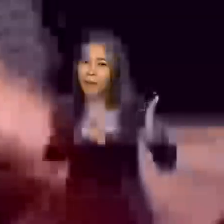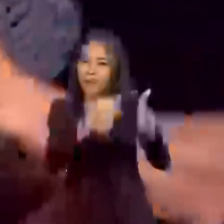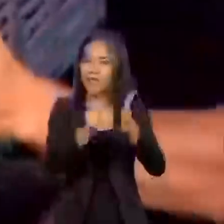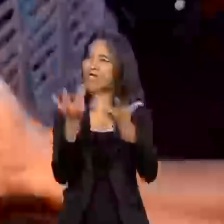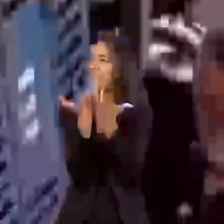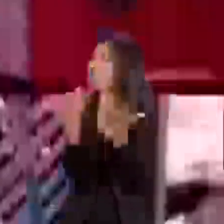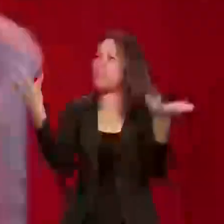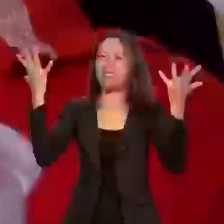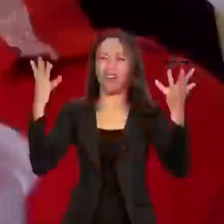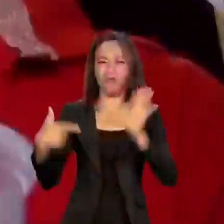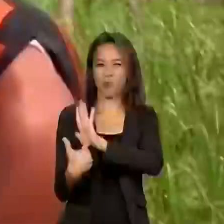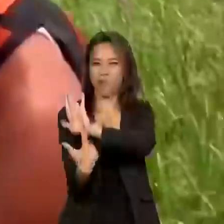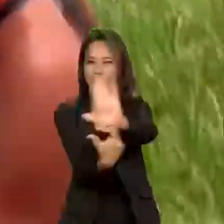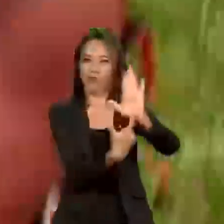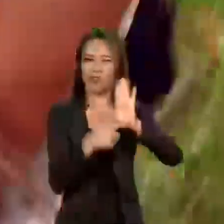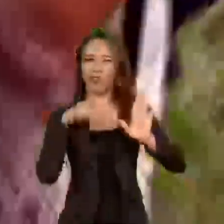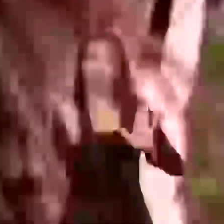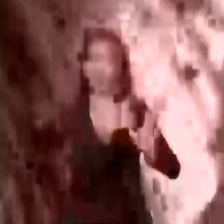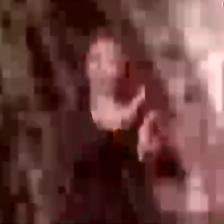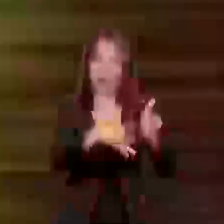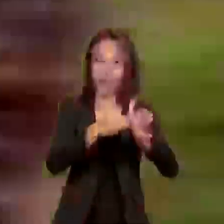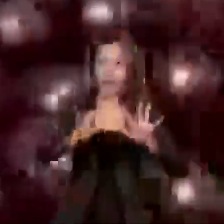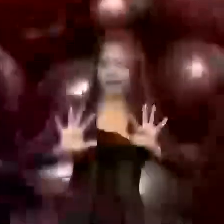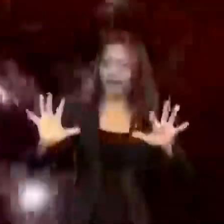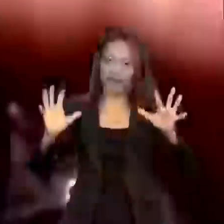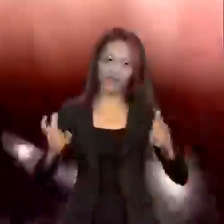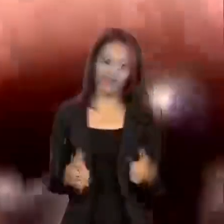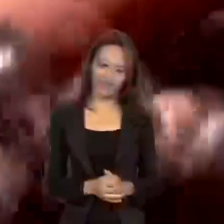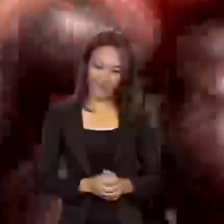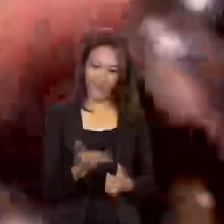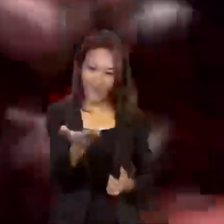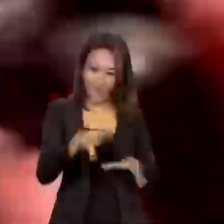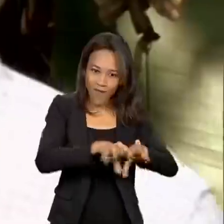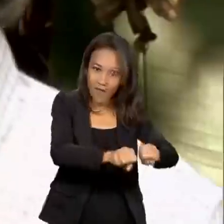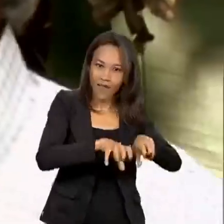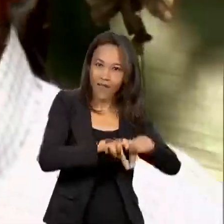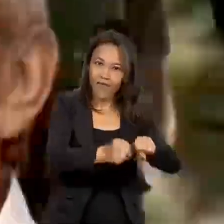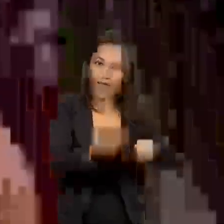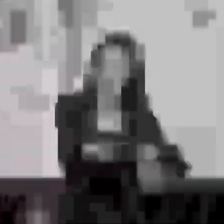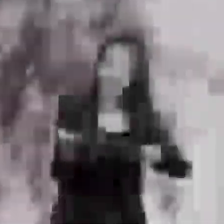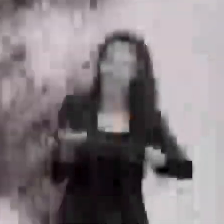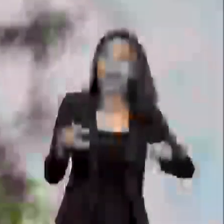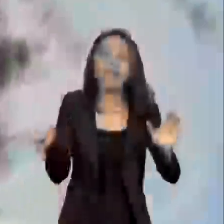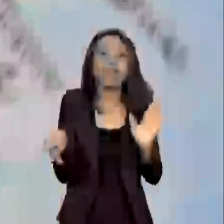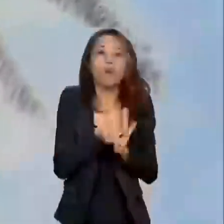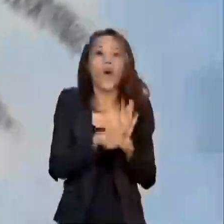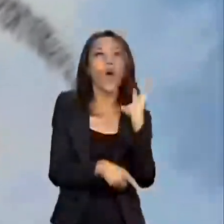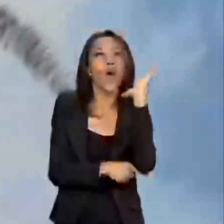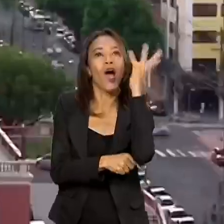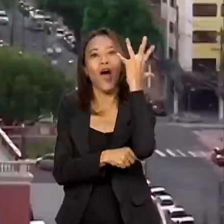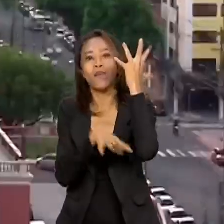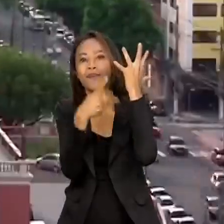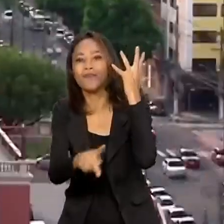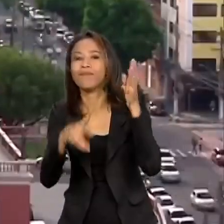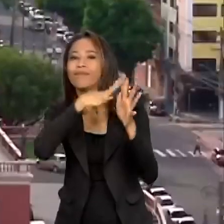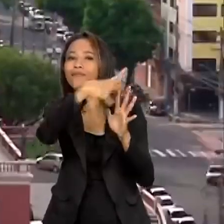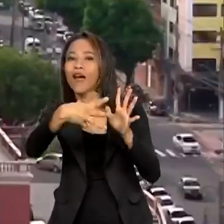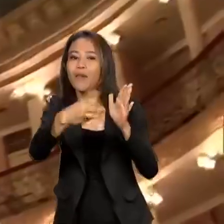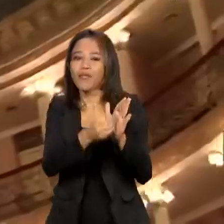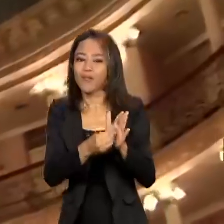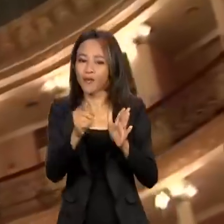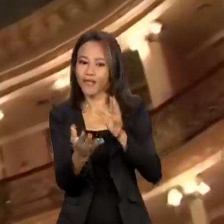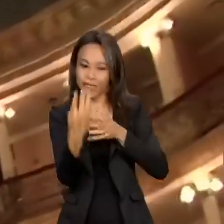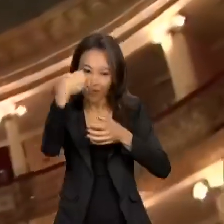espetáculo, mostrar a nossa Amazônia dessa forma. O açaí é uma palmeira tipicamente da Amazônia. Um olhar